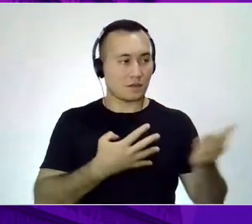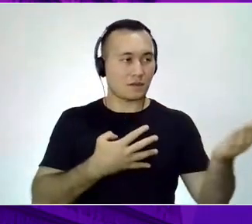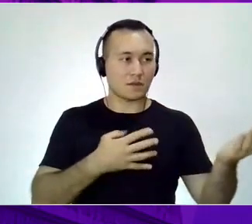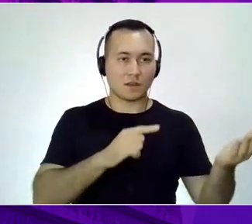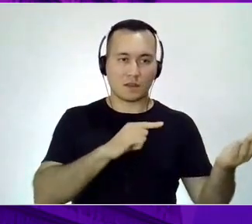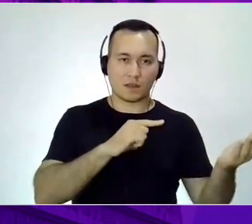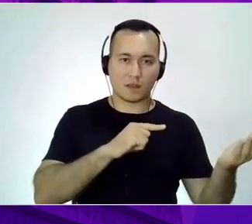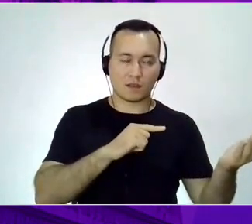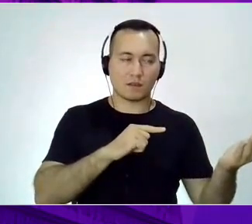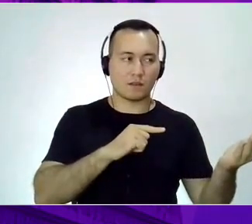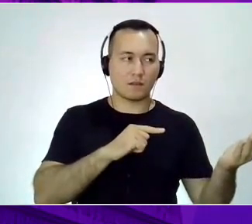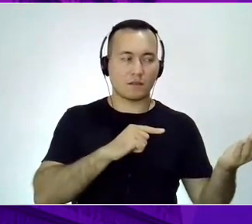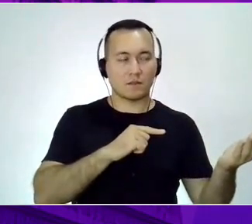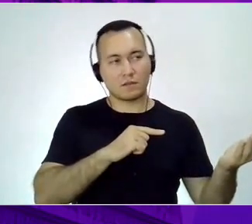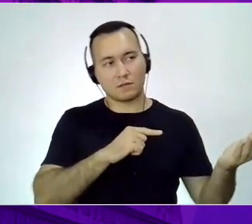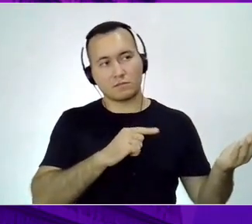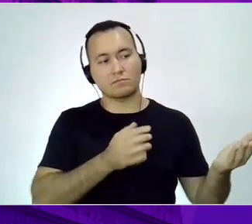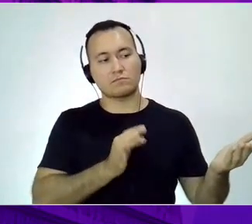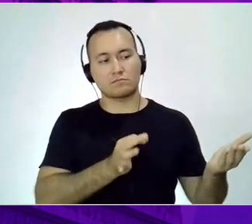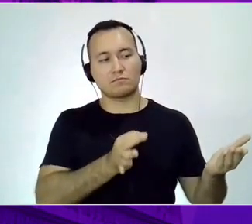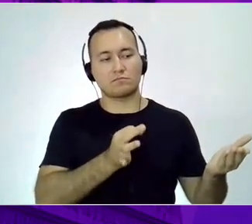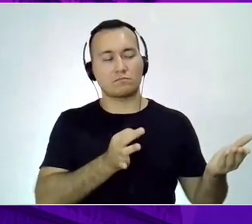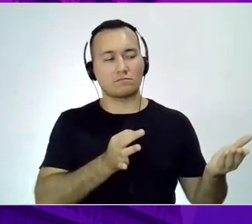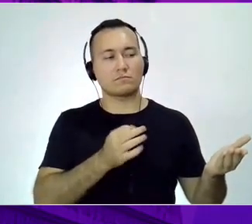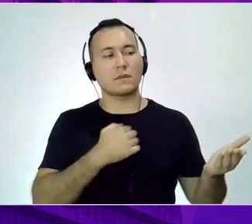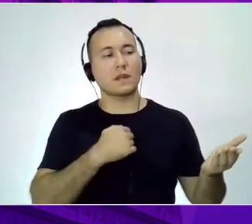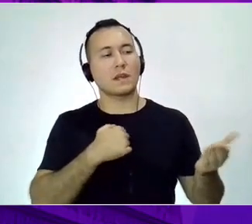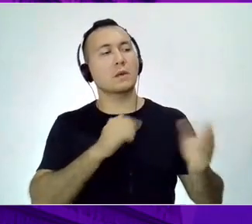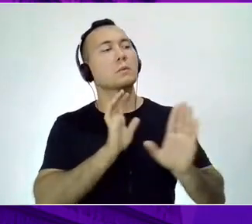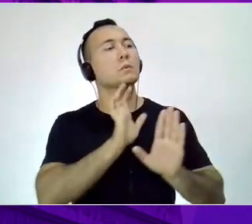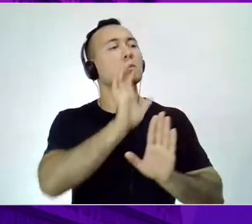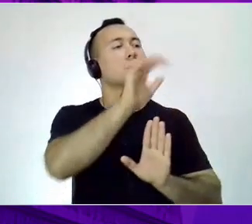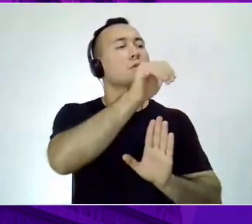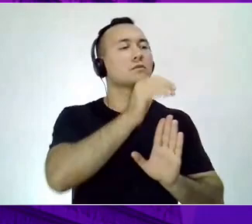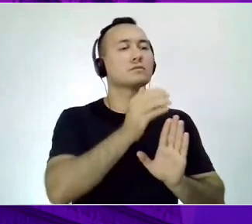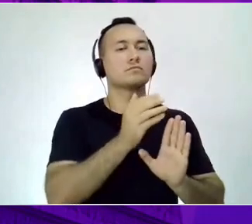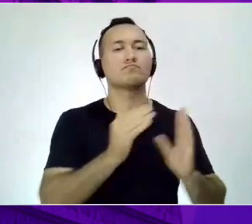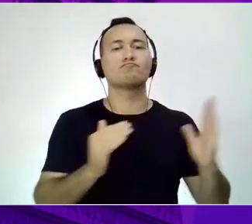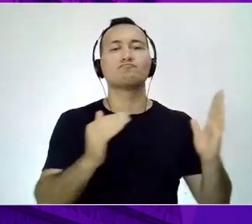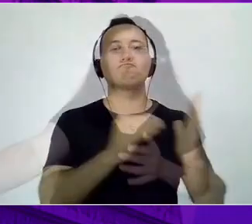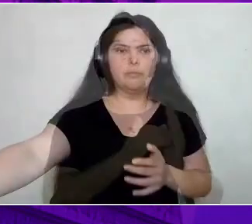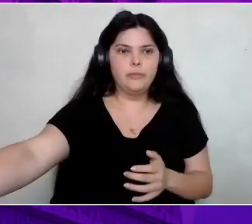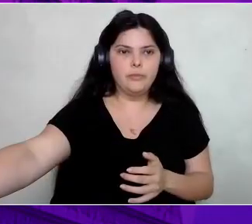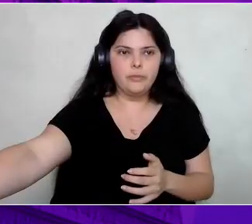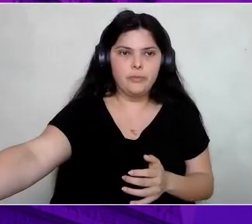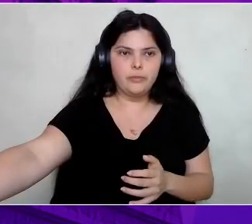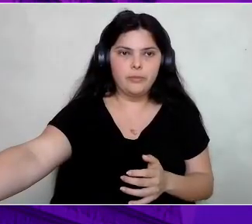ver o quanto eu tenho de cobertura para as especificações que foram geradas.